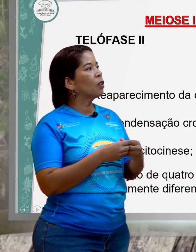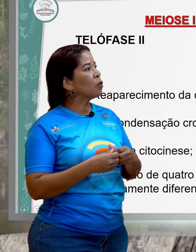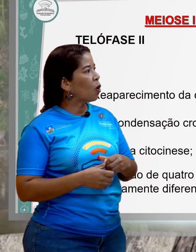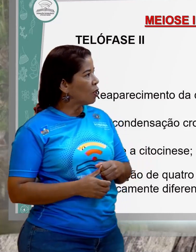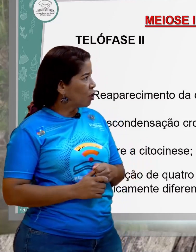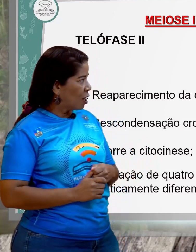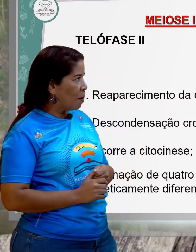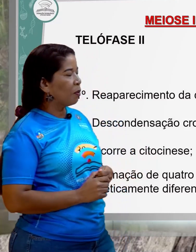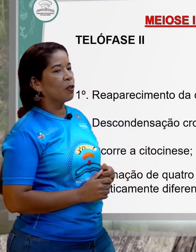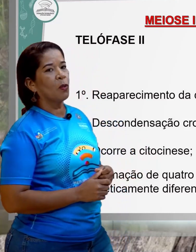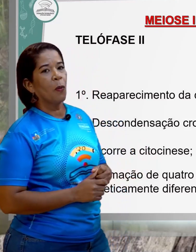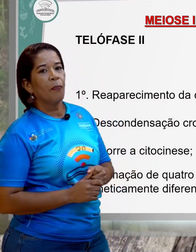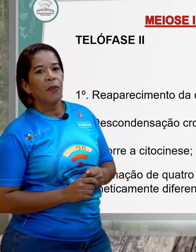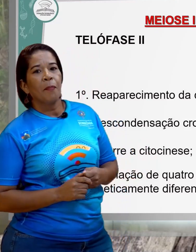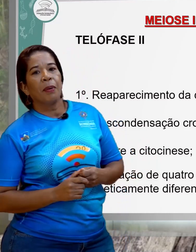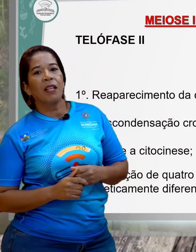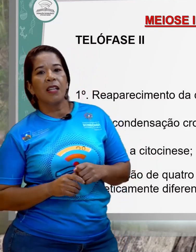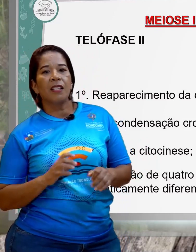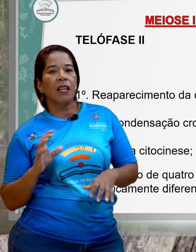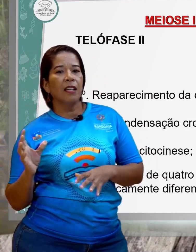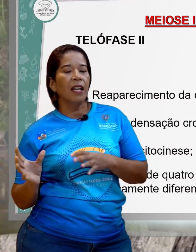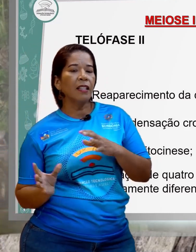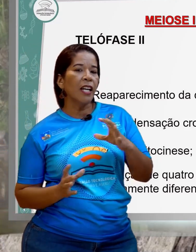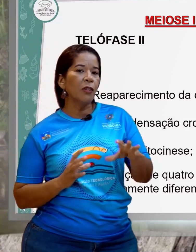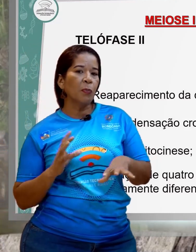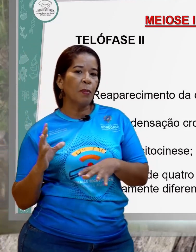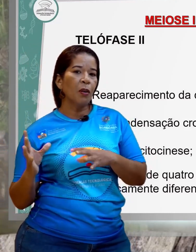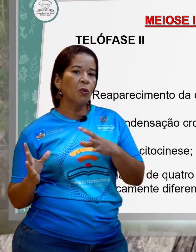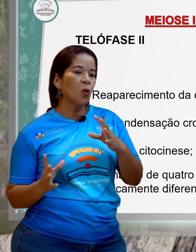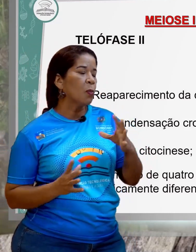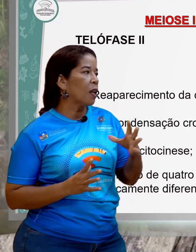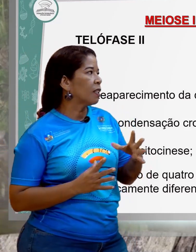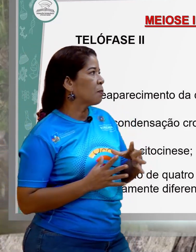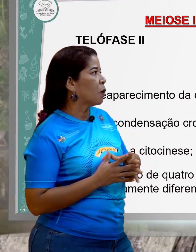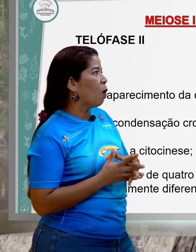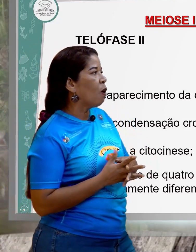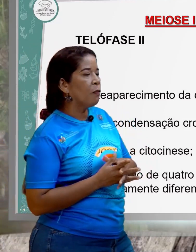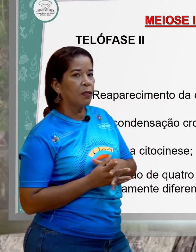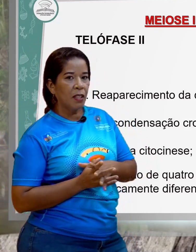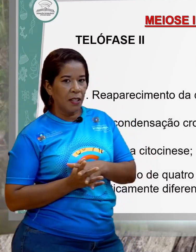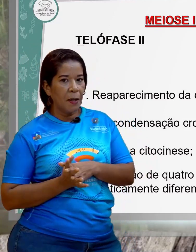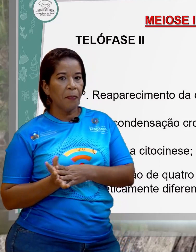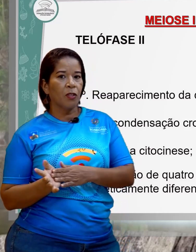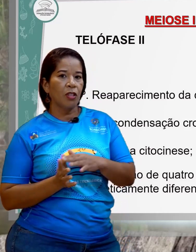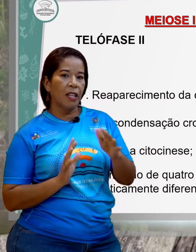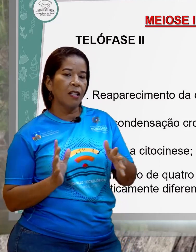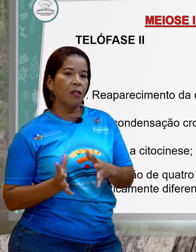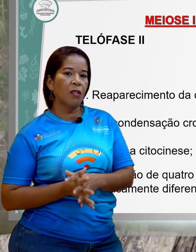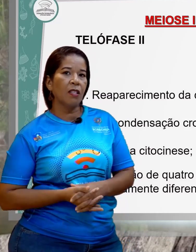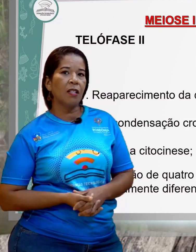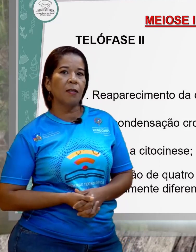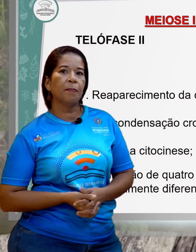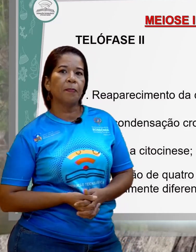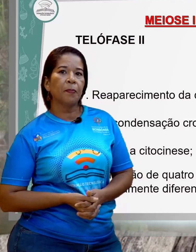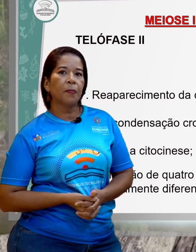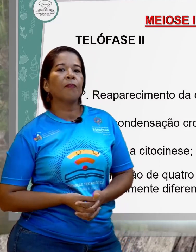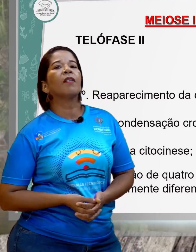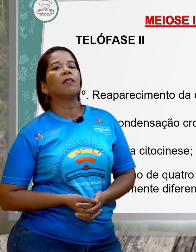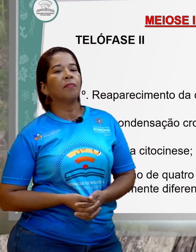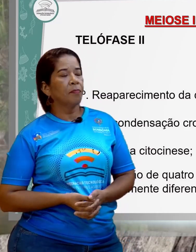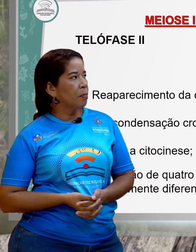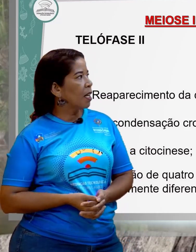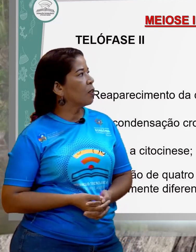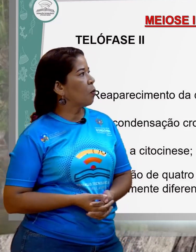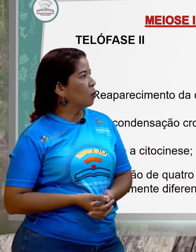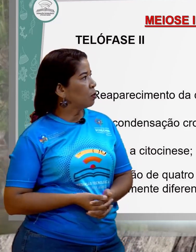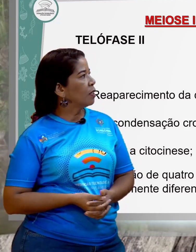o anterozoide, né? Exatamente, né? Presentes aí desde os primeiros grupos lá das briófitas, né? Eles vão precisar da água, no